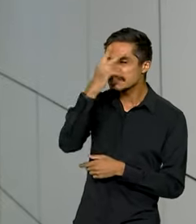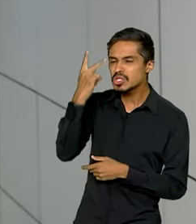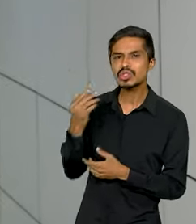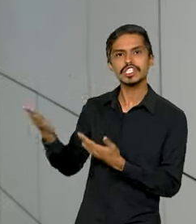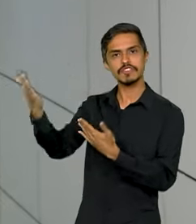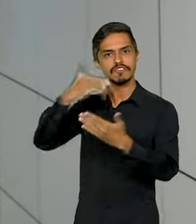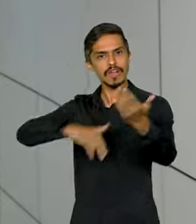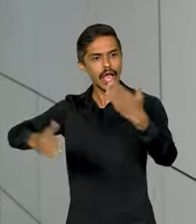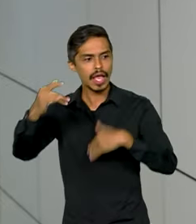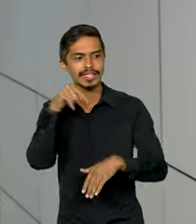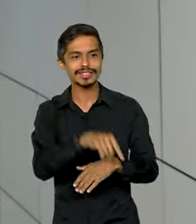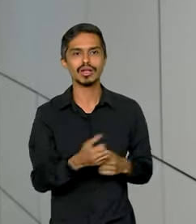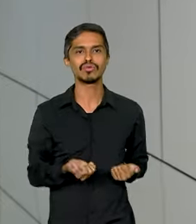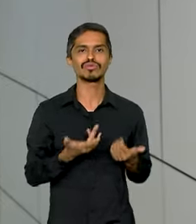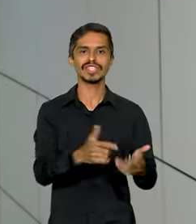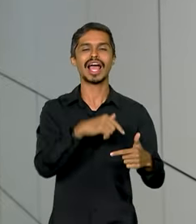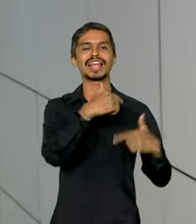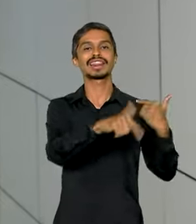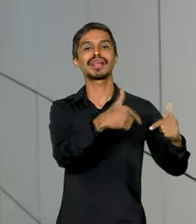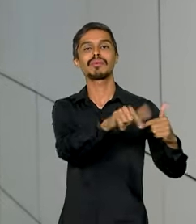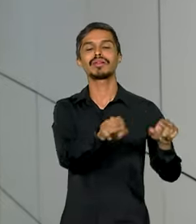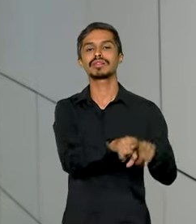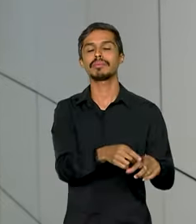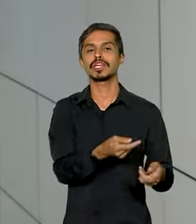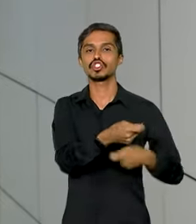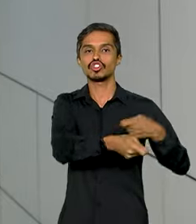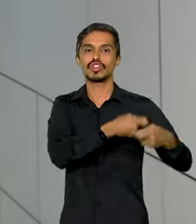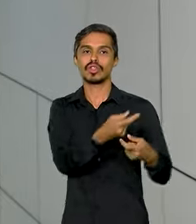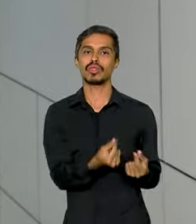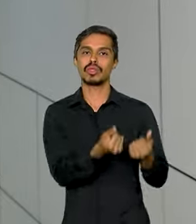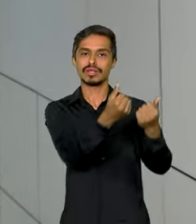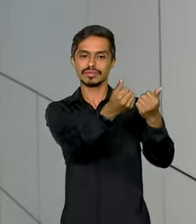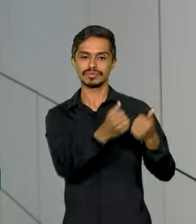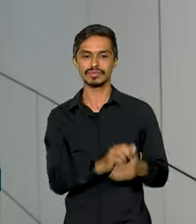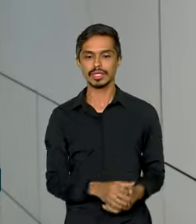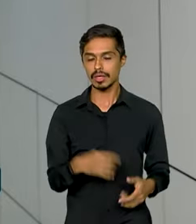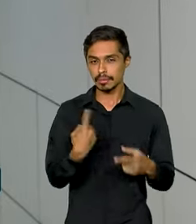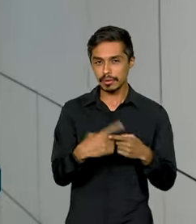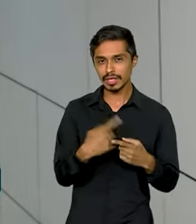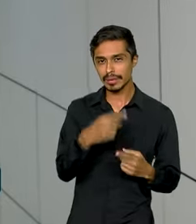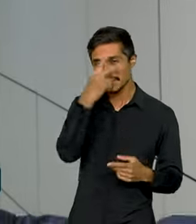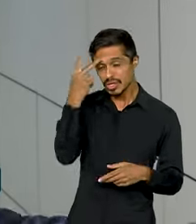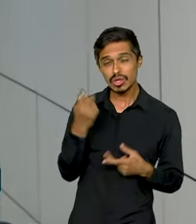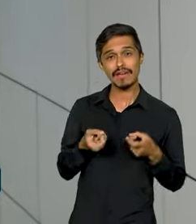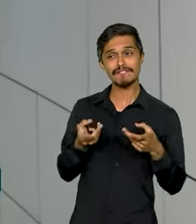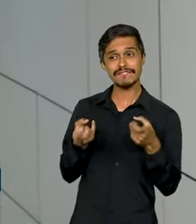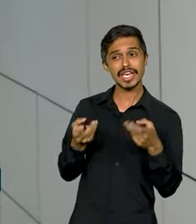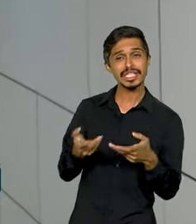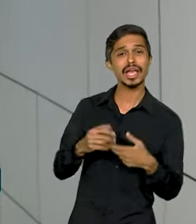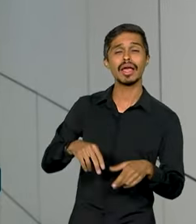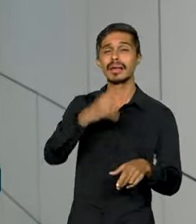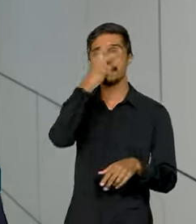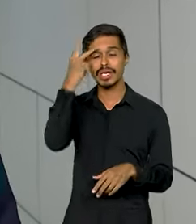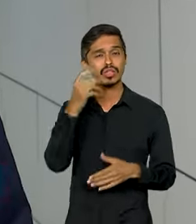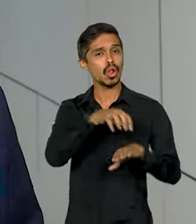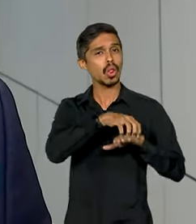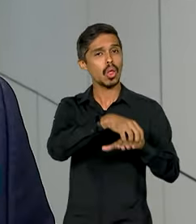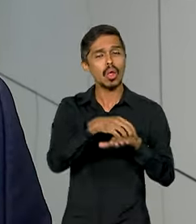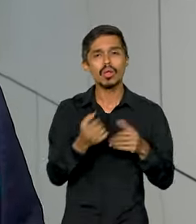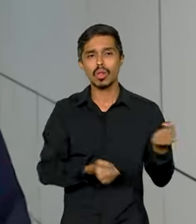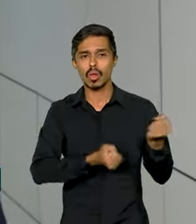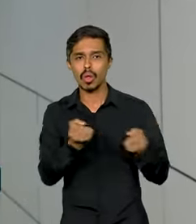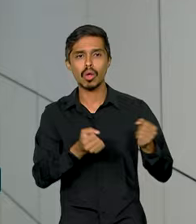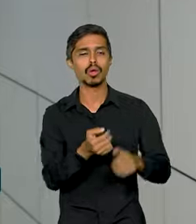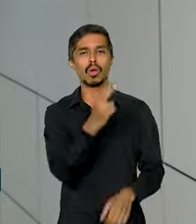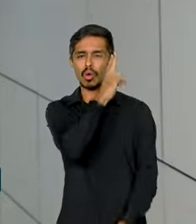renda. E emprego e renda para uma cadeia muito democrática, porque o turismo é o vendedor do mate na praia do Rio de Janeiro, é o motorista do táxi, é o motorista do Uber, é o